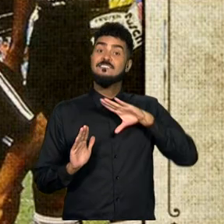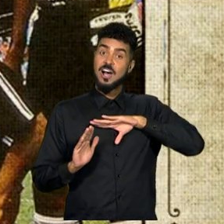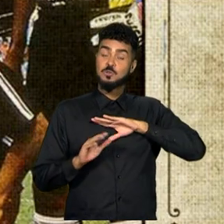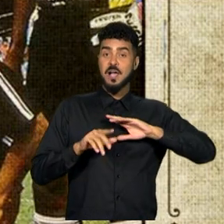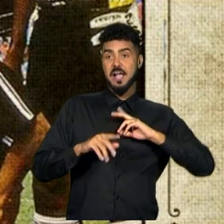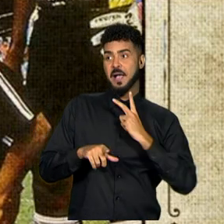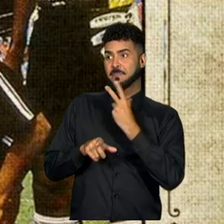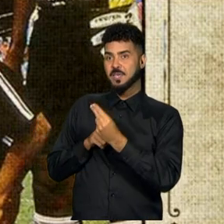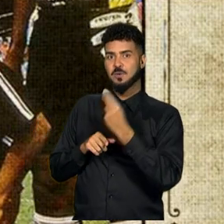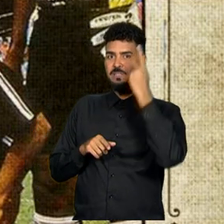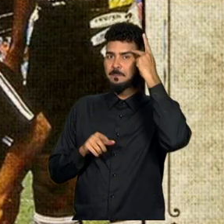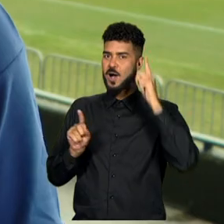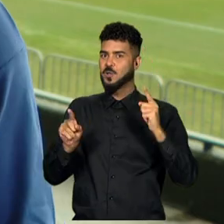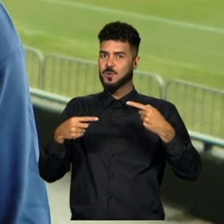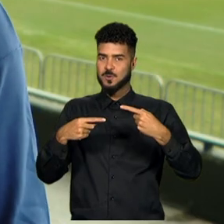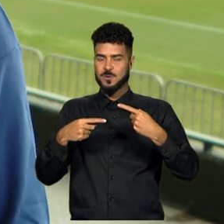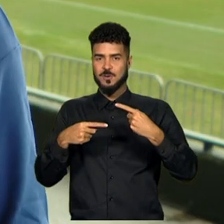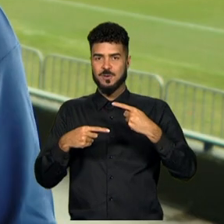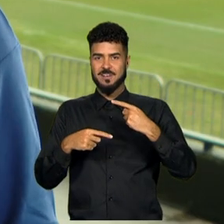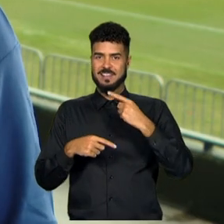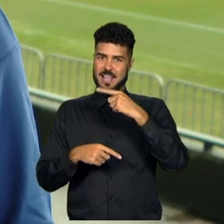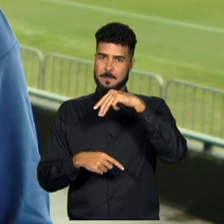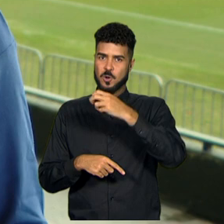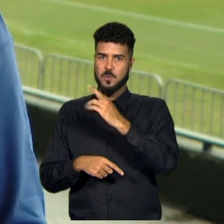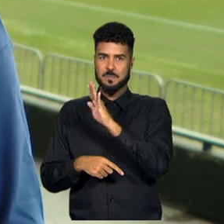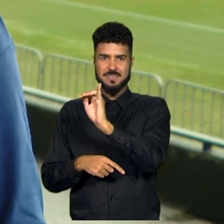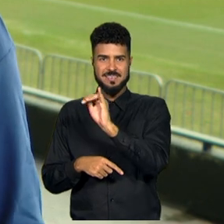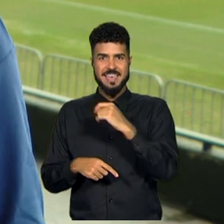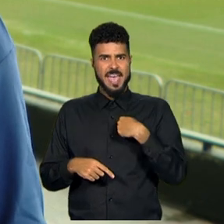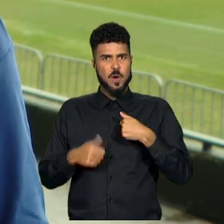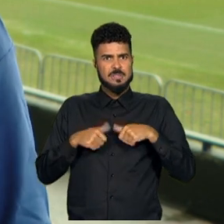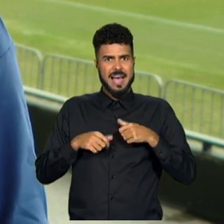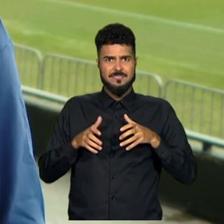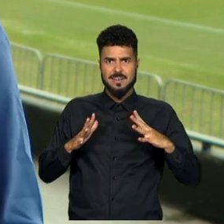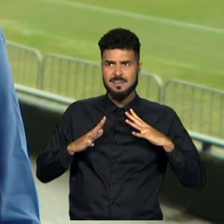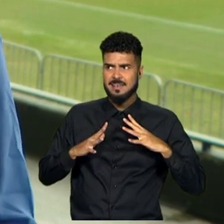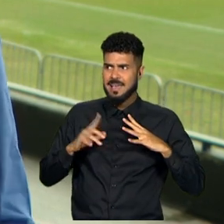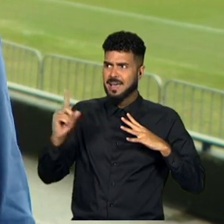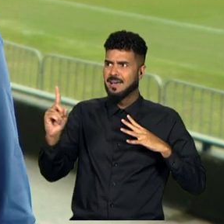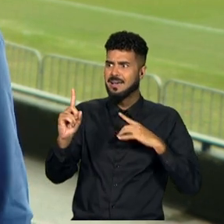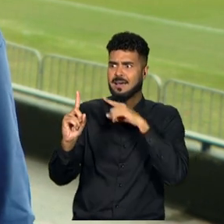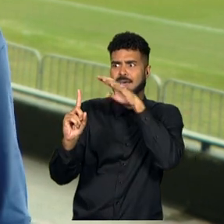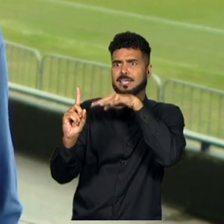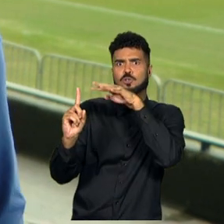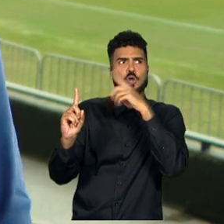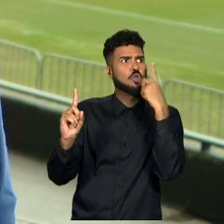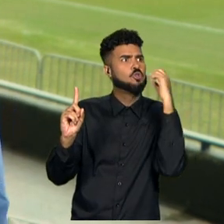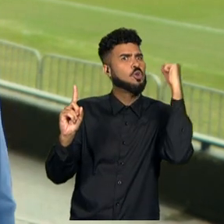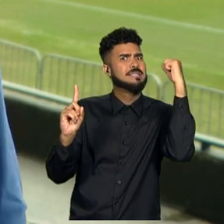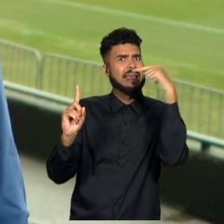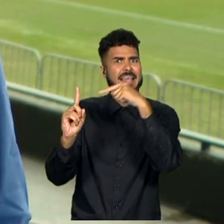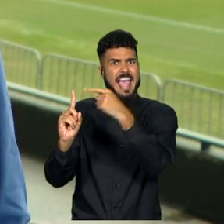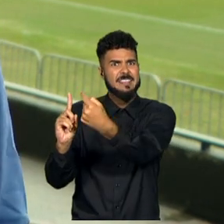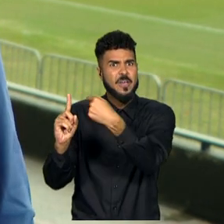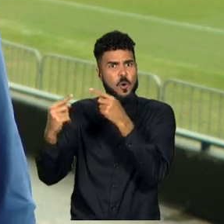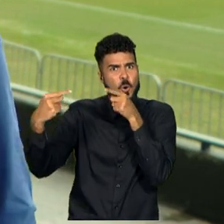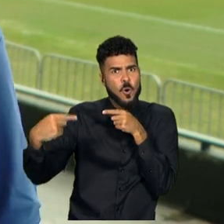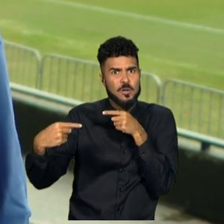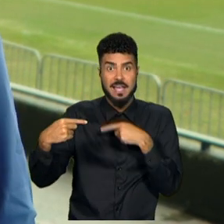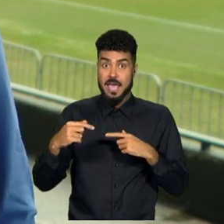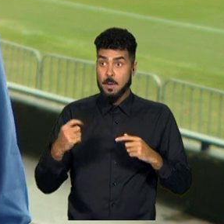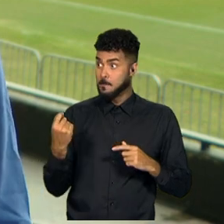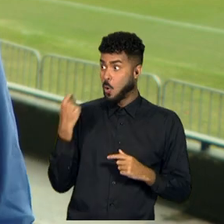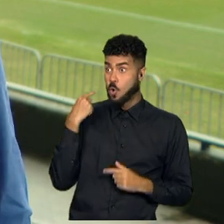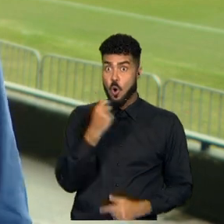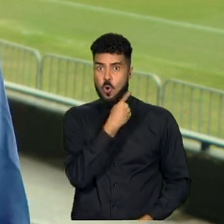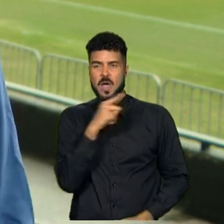de São Paulo no Morumbi. Você jogar contra o seu ídolo, né, o ídolo de todo torcedor do Vasco, em pleno São Januário, e não tomar gol